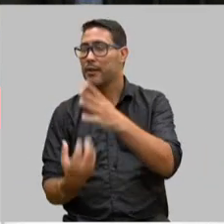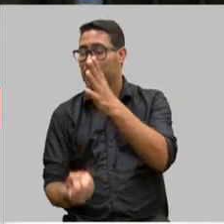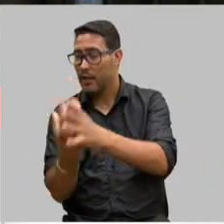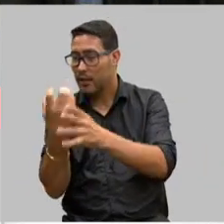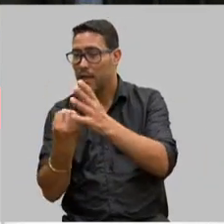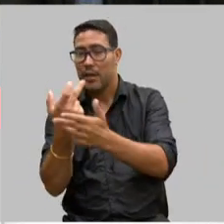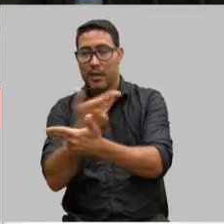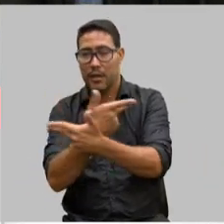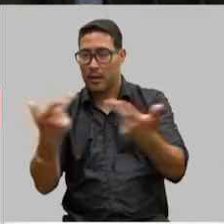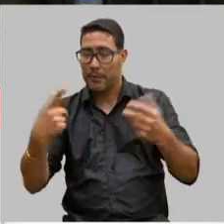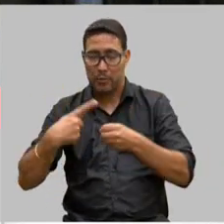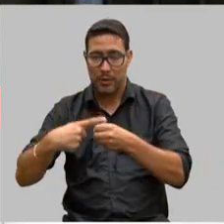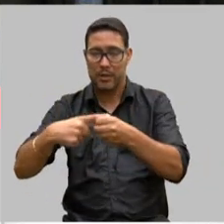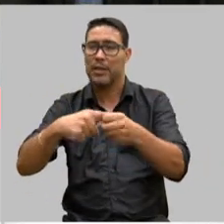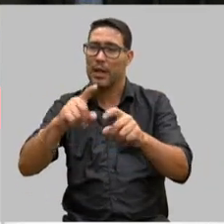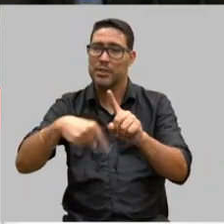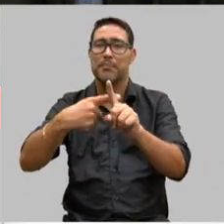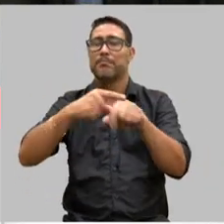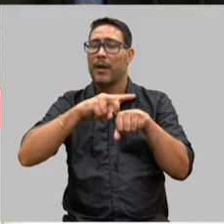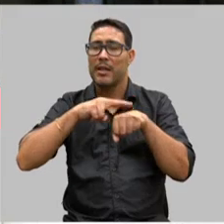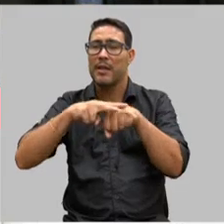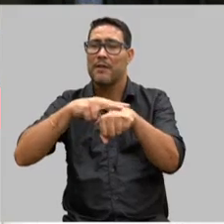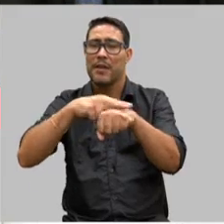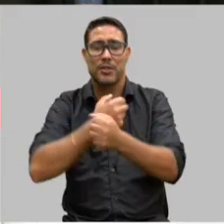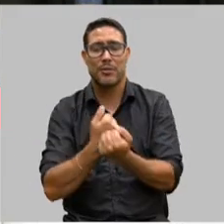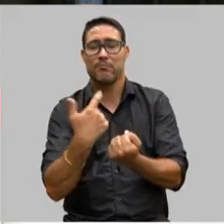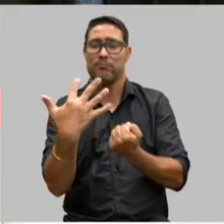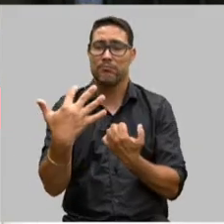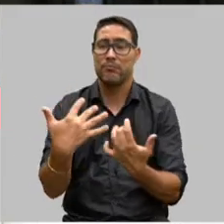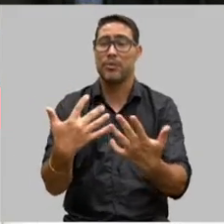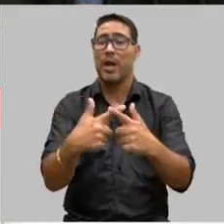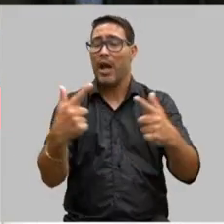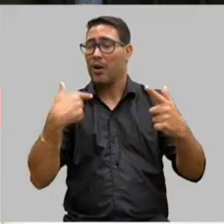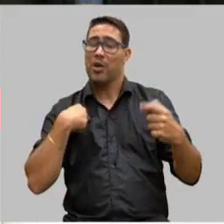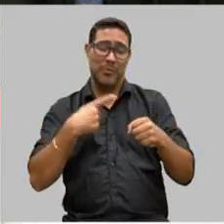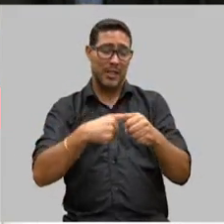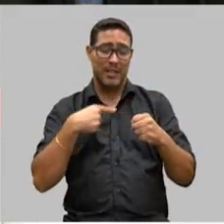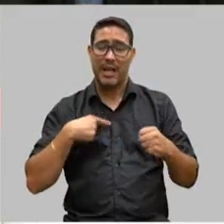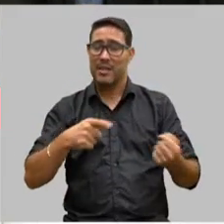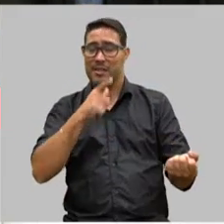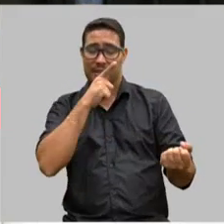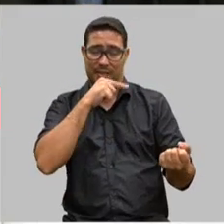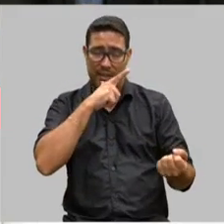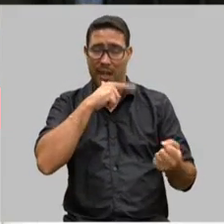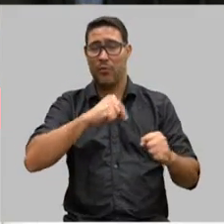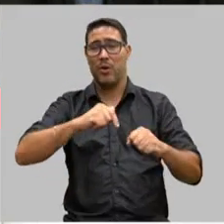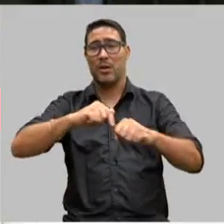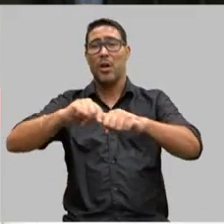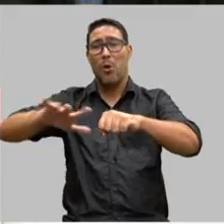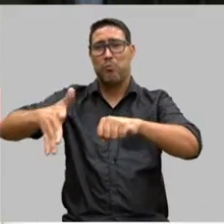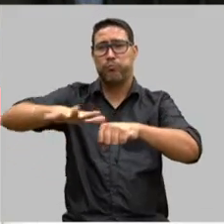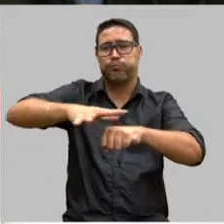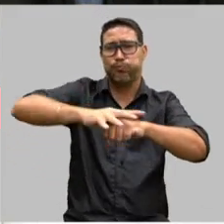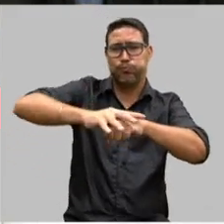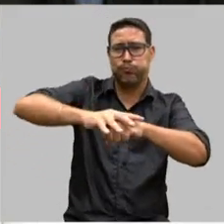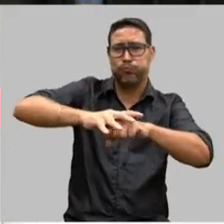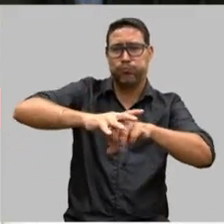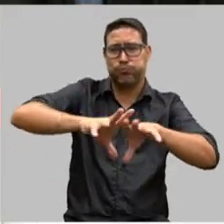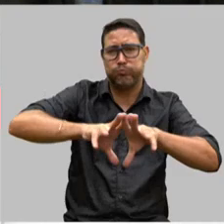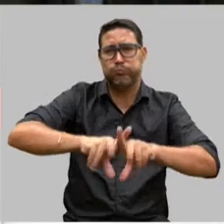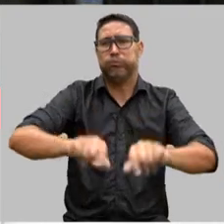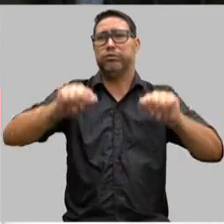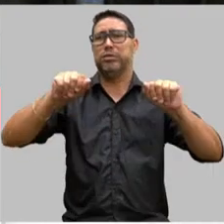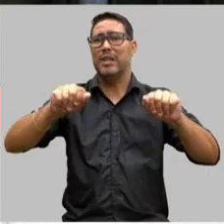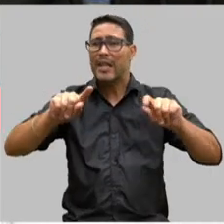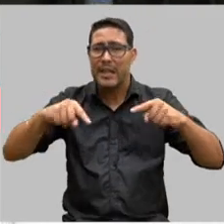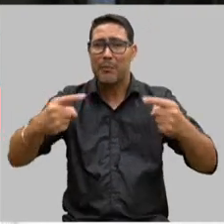tudo, tampa tudo quanto é rio, e depois não quer inundação, meu amigo, me ajuda. Você